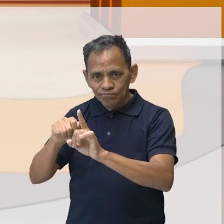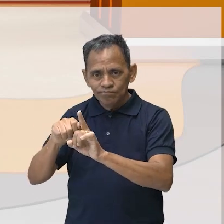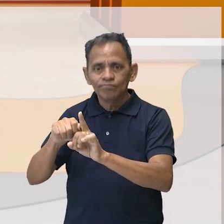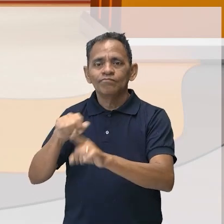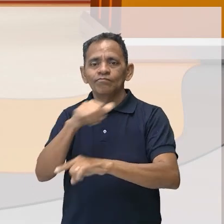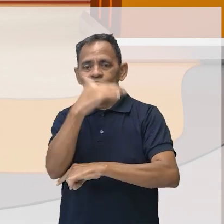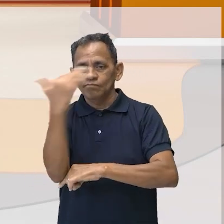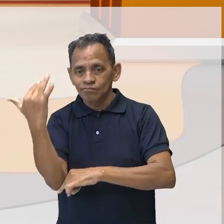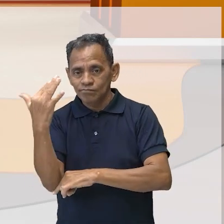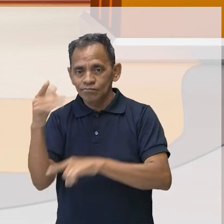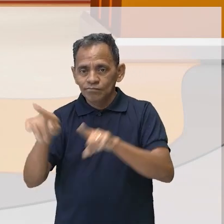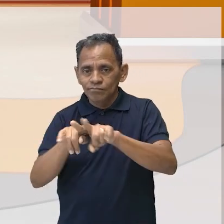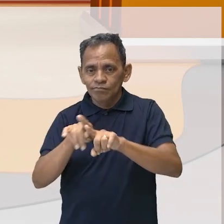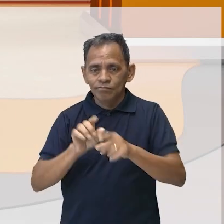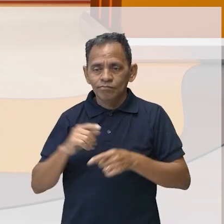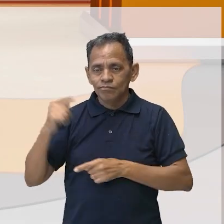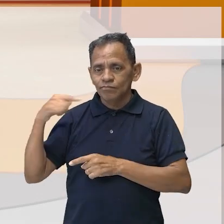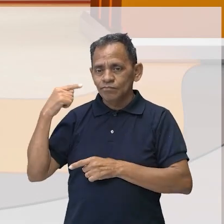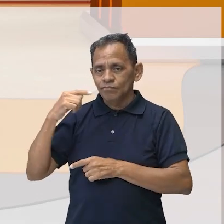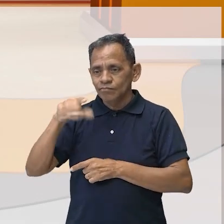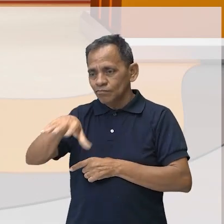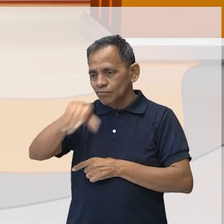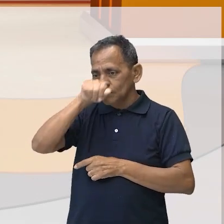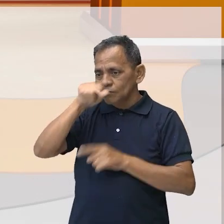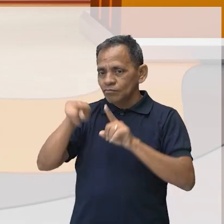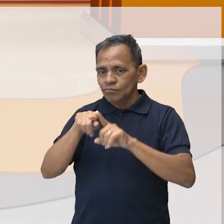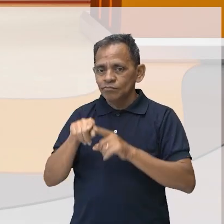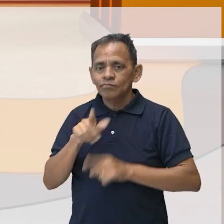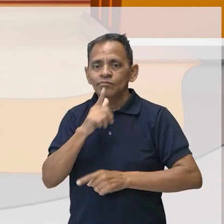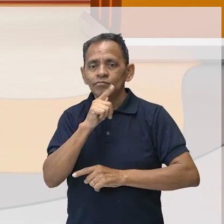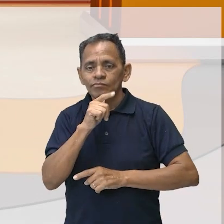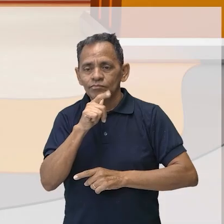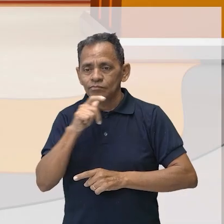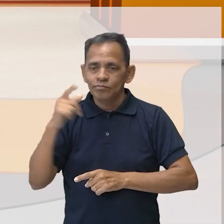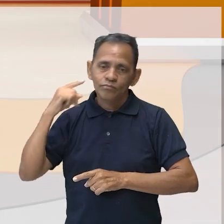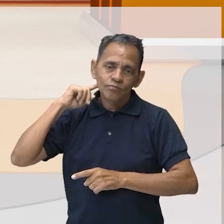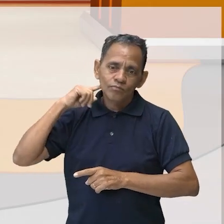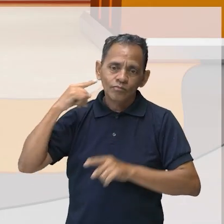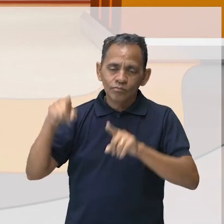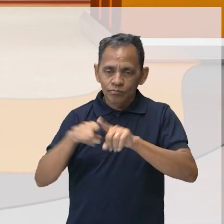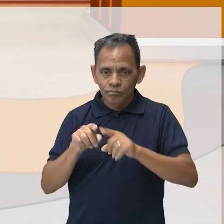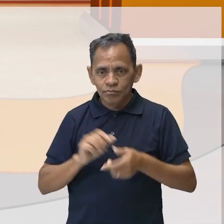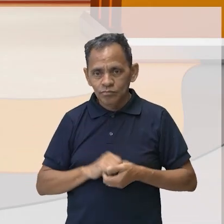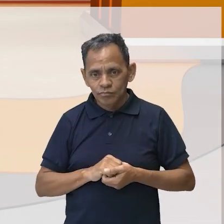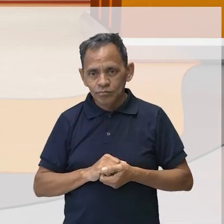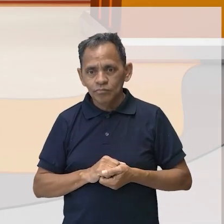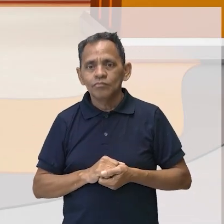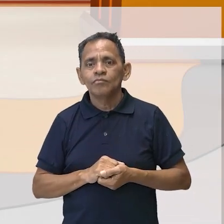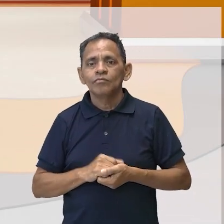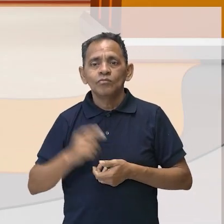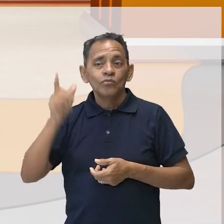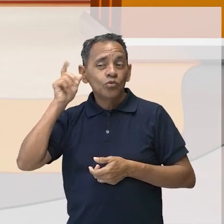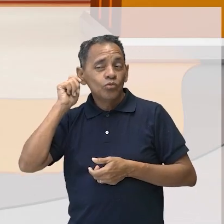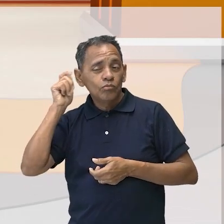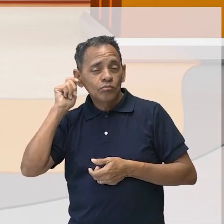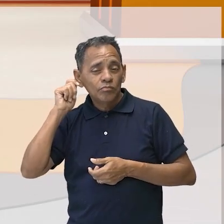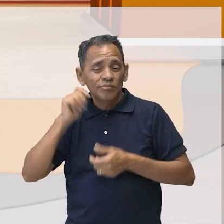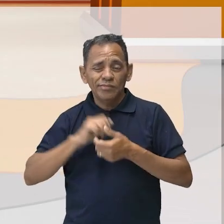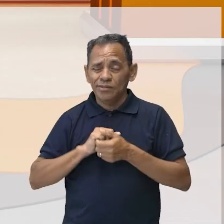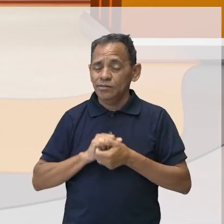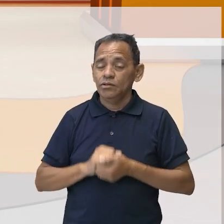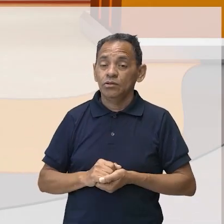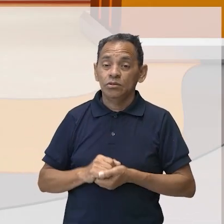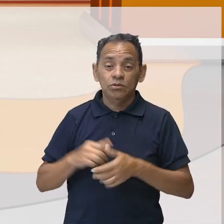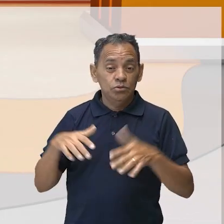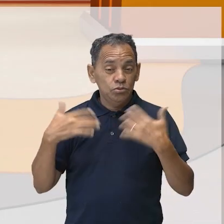Problemas ambientais, a poluição do ar, a poluição das águas através do esgoto não tratado, a poluição sonora em função do barulho das